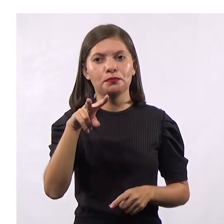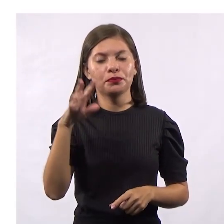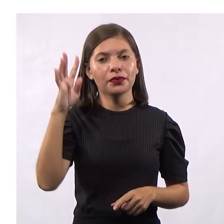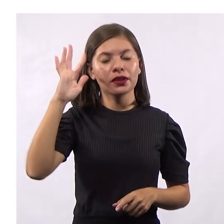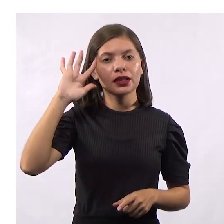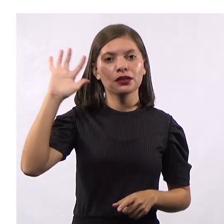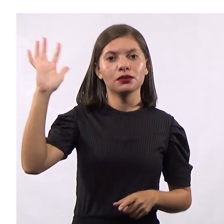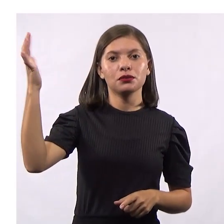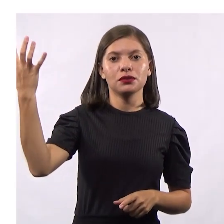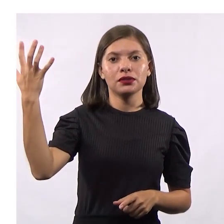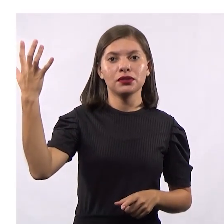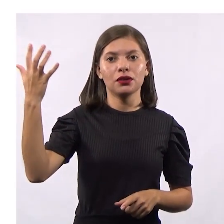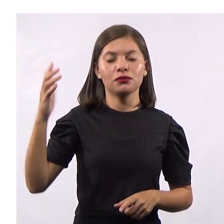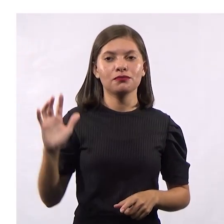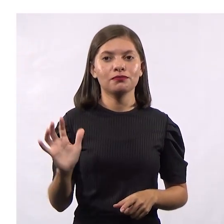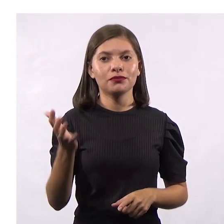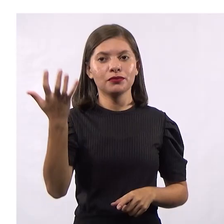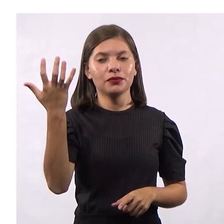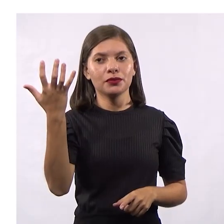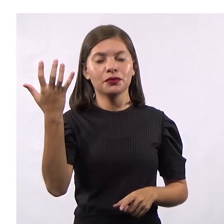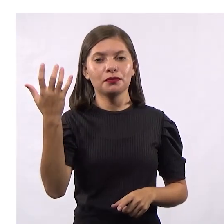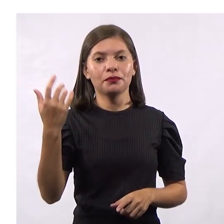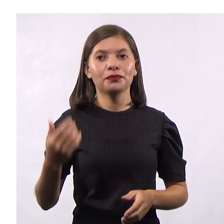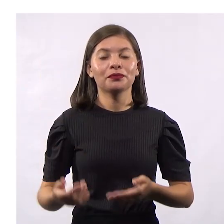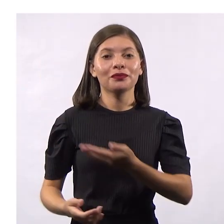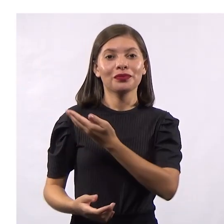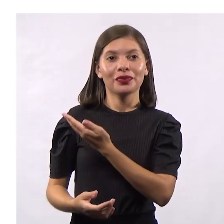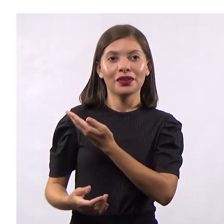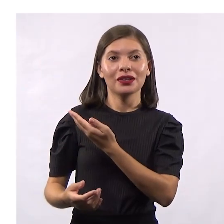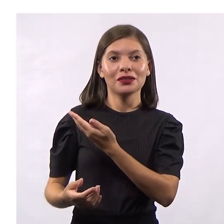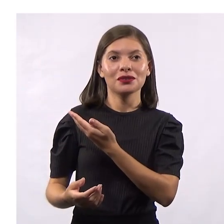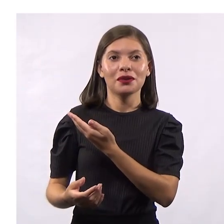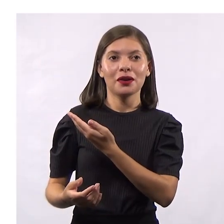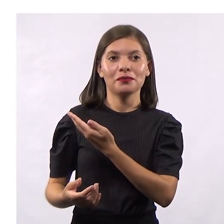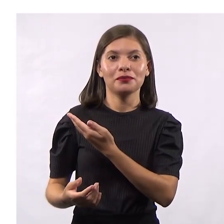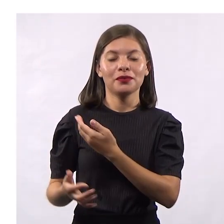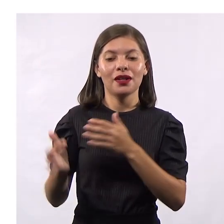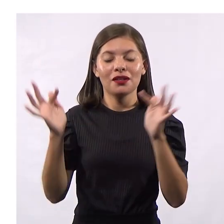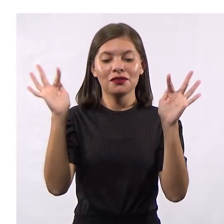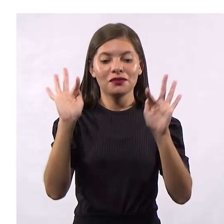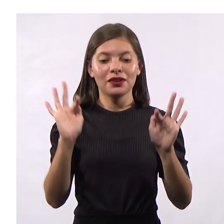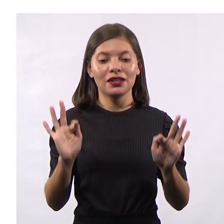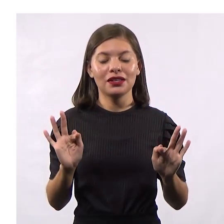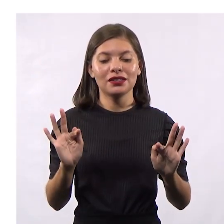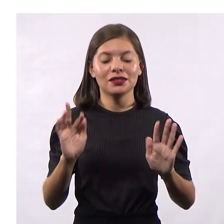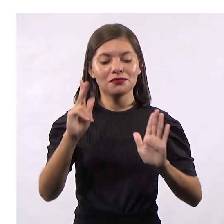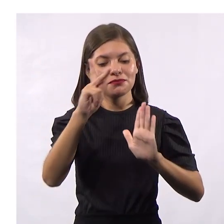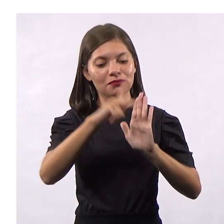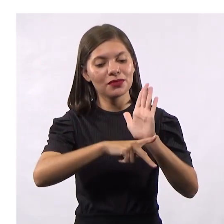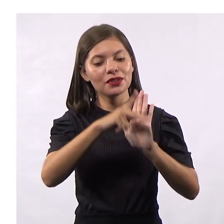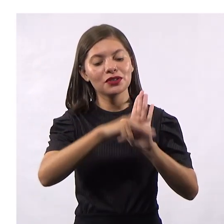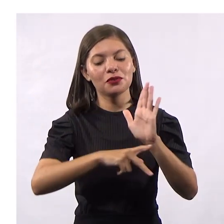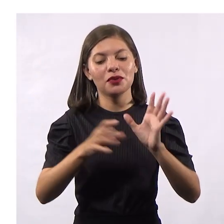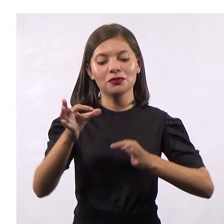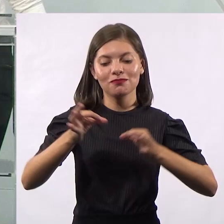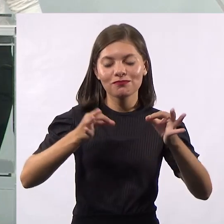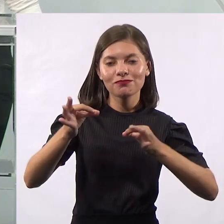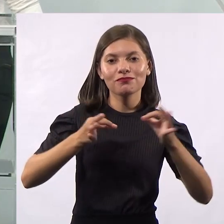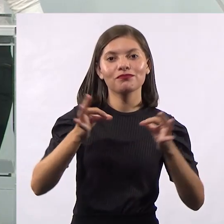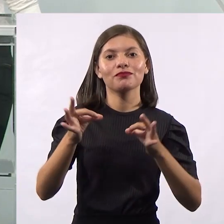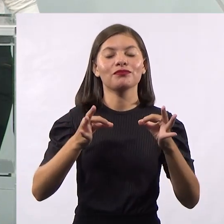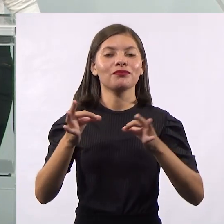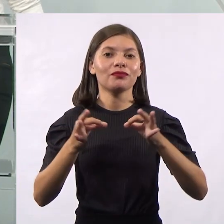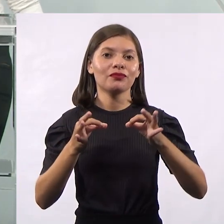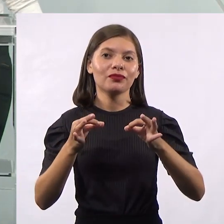solução de eventuais pleitos das partes. Isso é carinha feliz, isso é